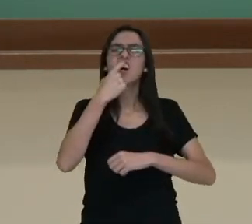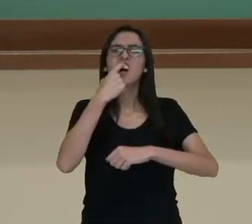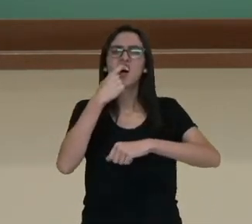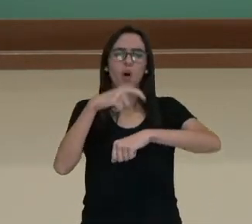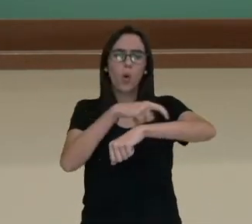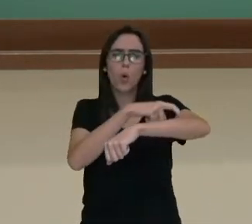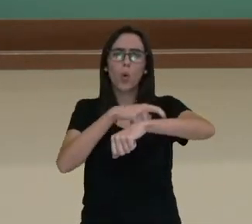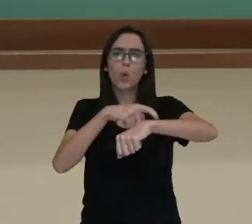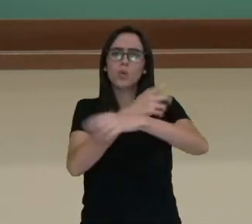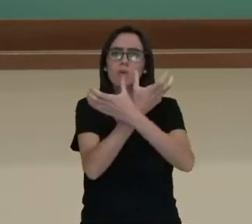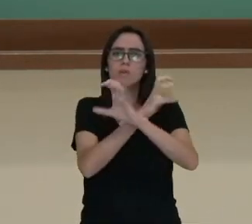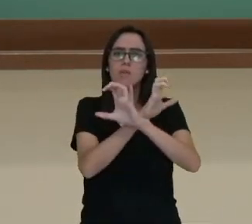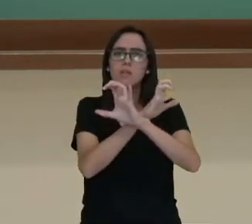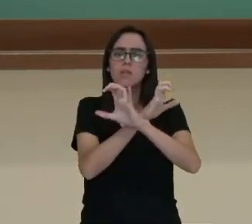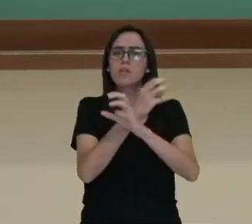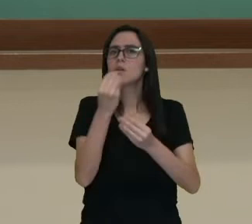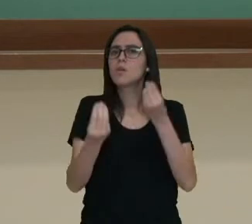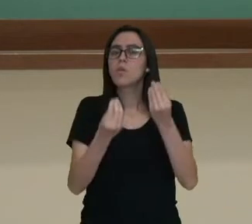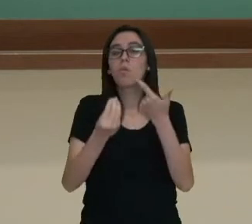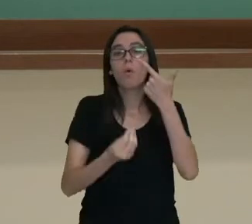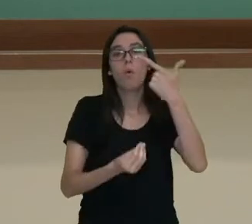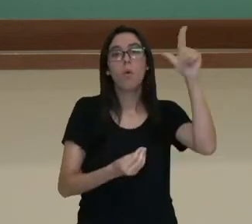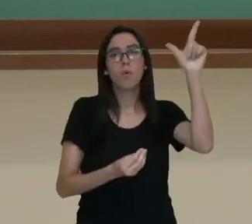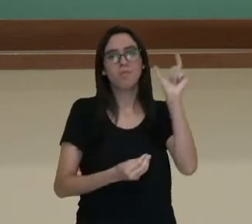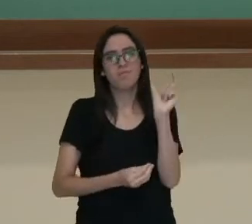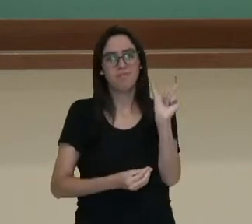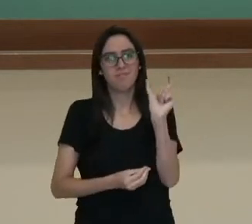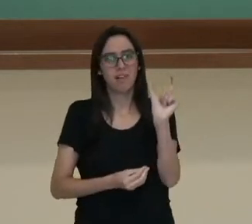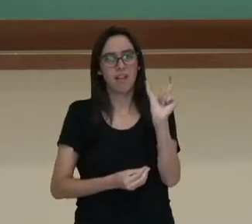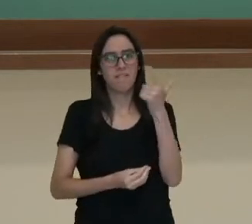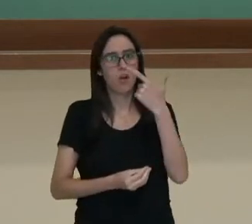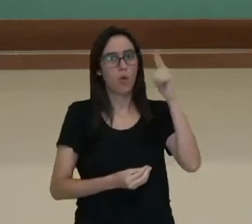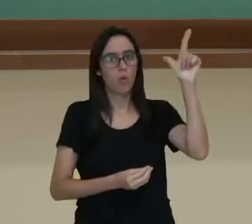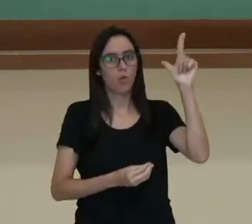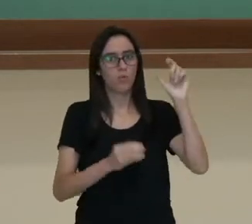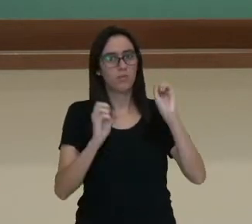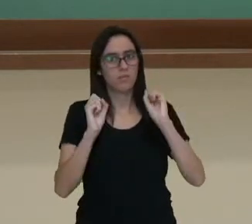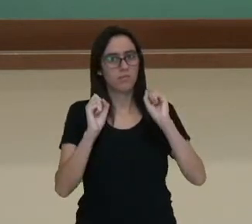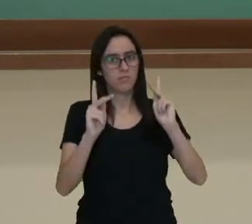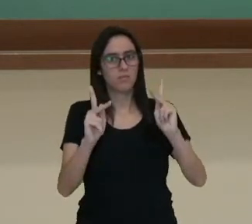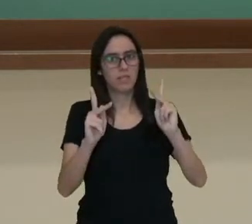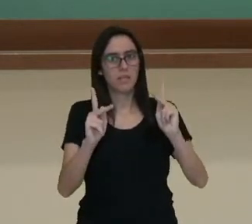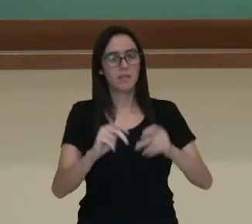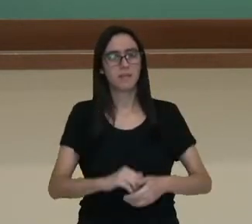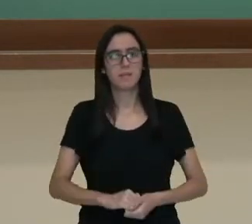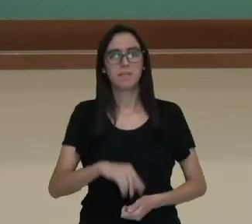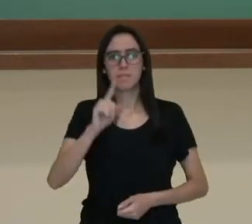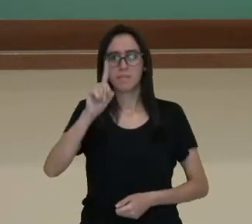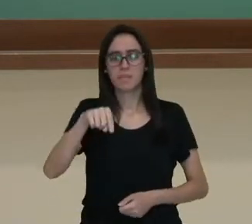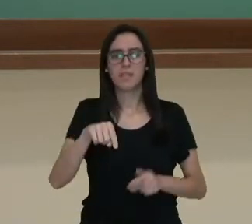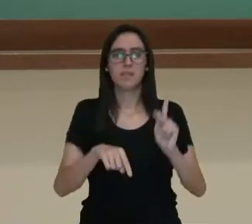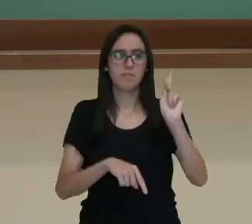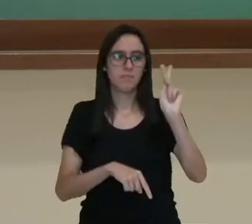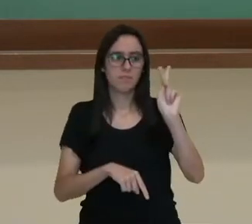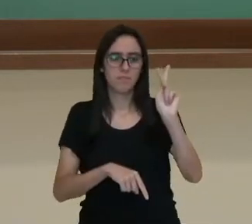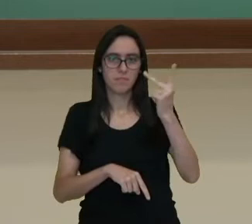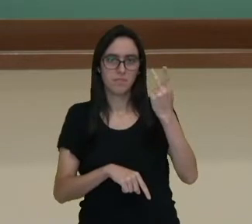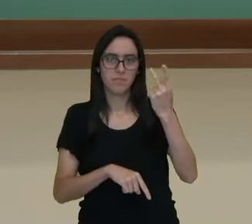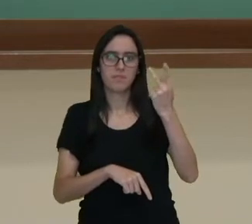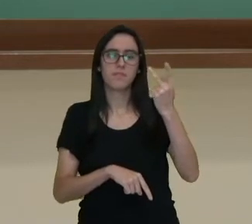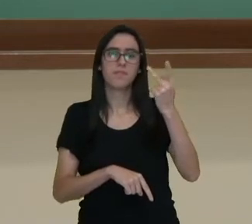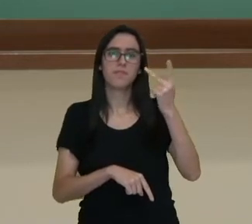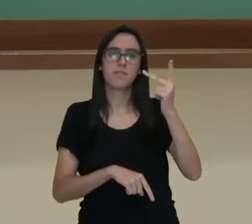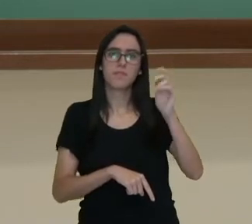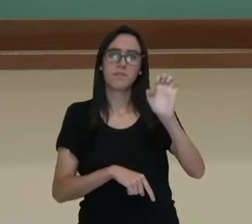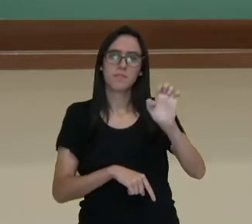Então, o osso do esqueleto é o esso, tá? Se escreve com laate, que é o H, laú, lae,